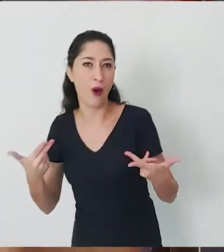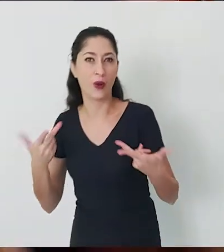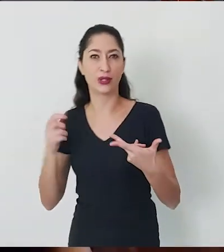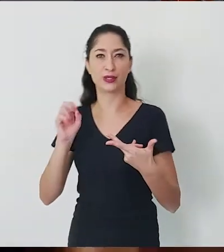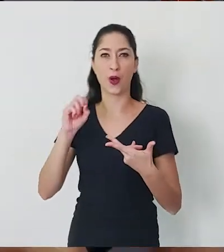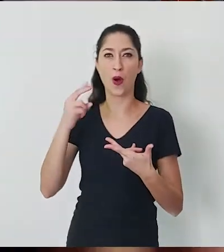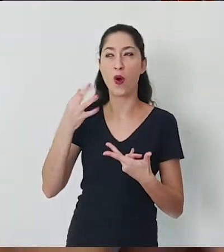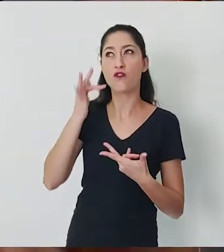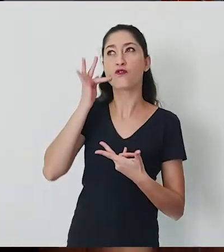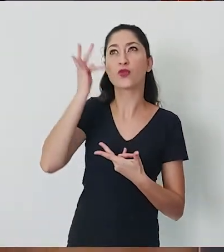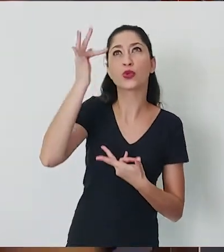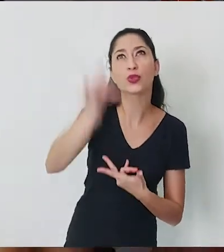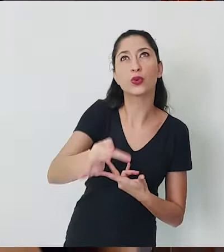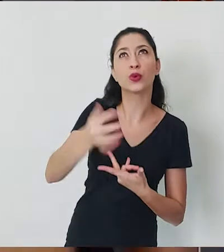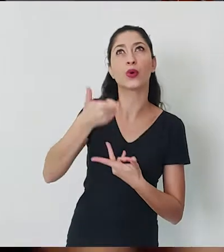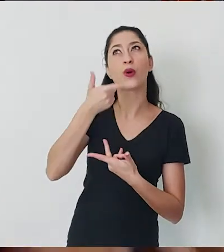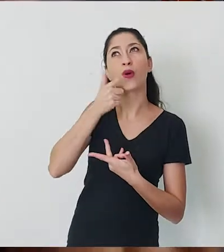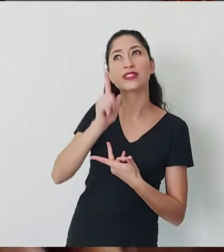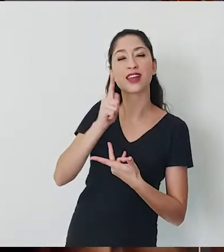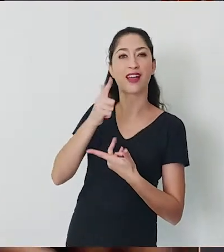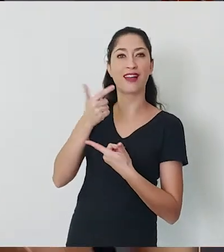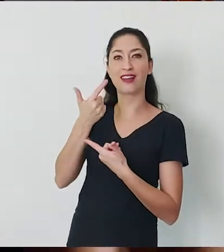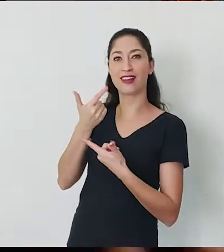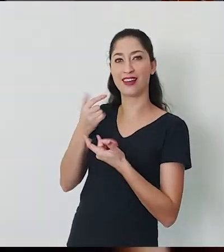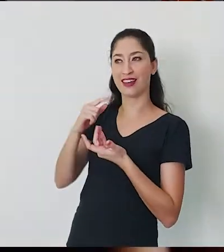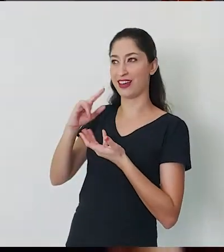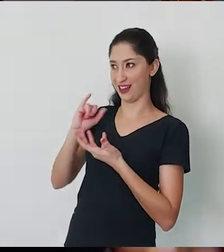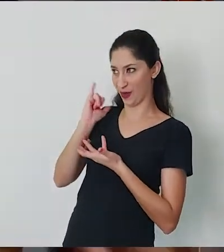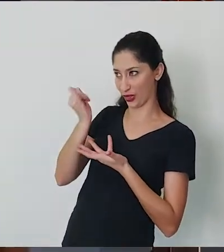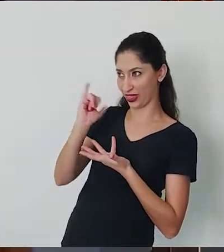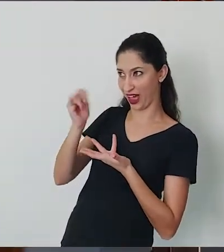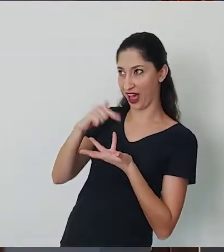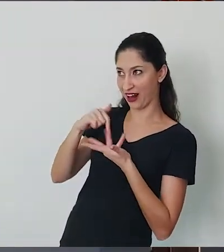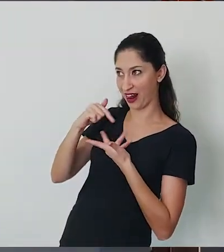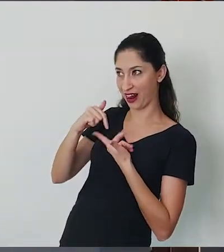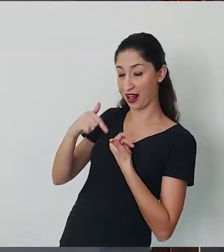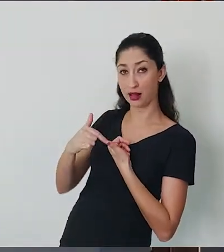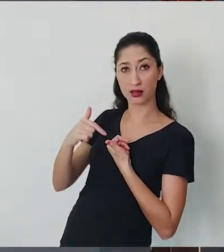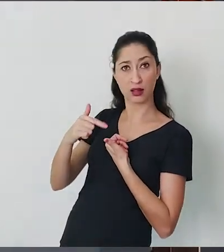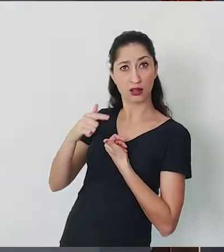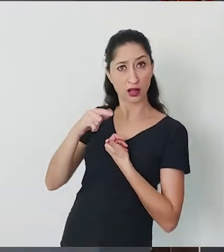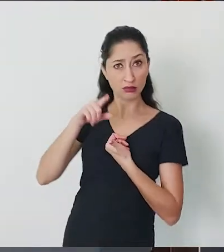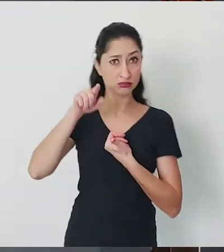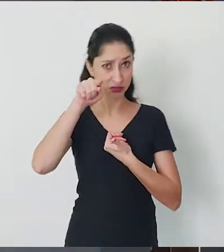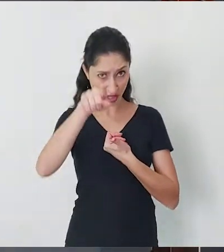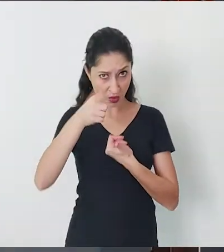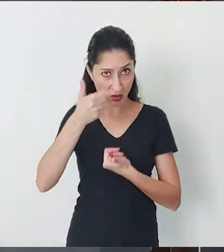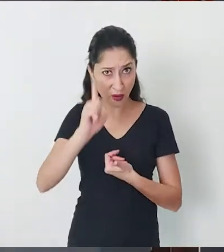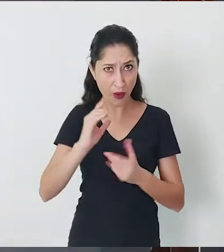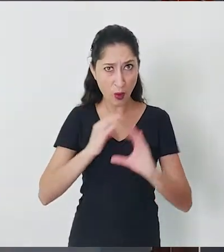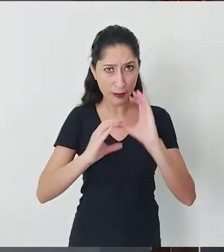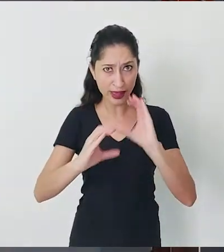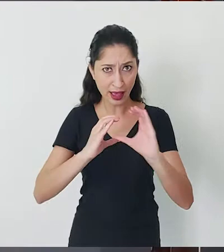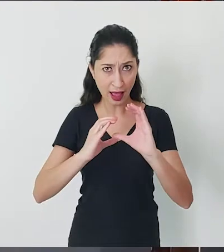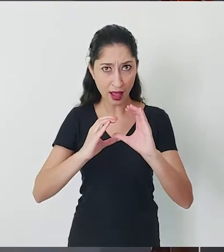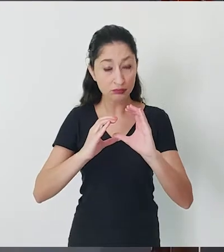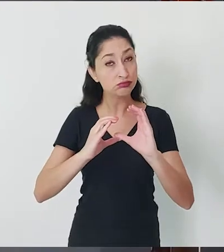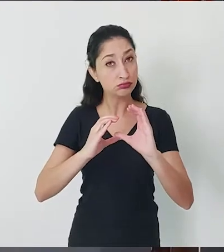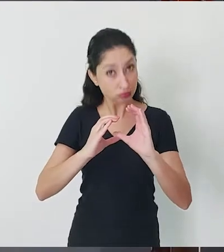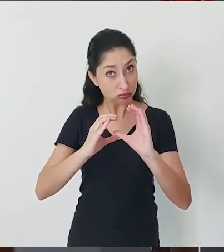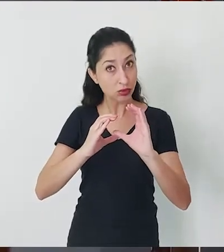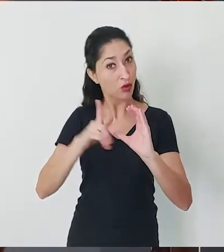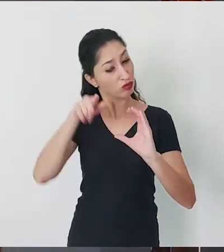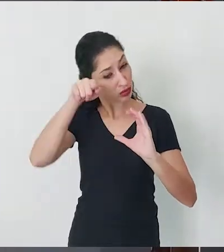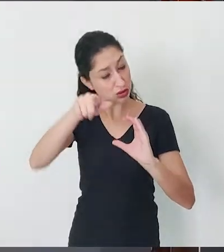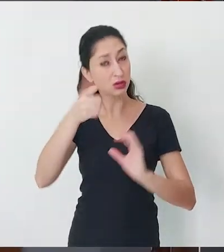dia, ou até mesmo planos para o seu futuro com outra pessoa, você está conseguindo se comunicar. E se você consegue se